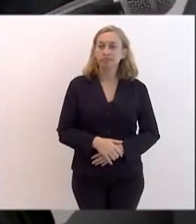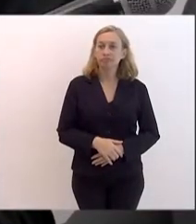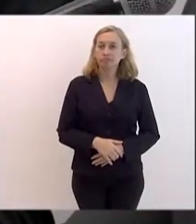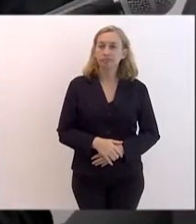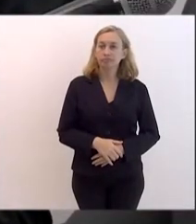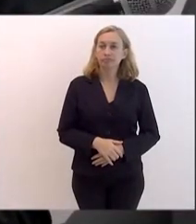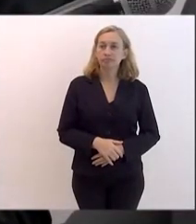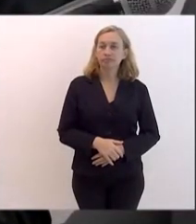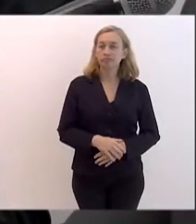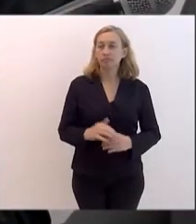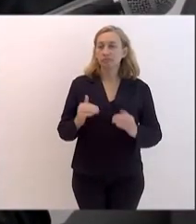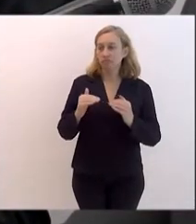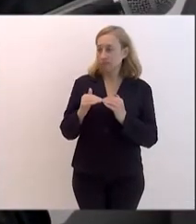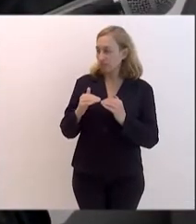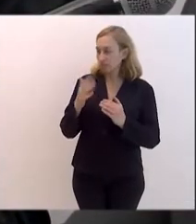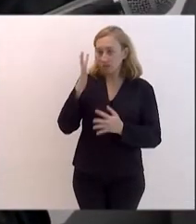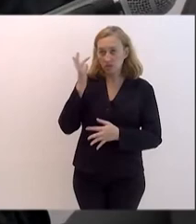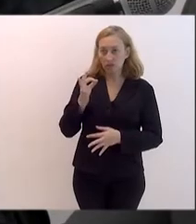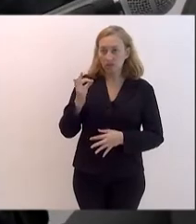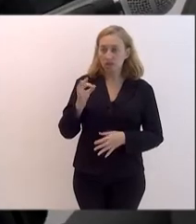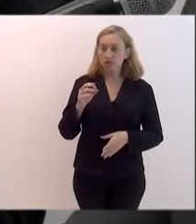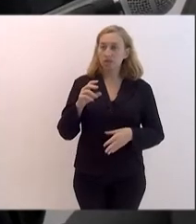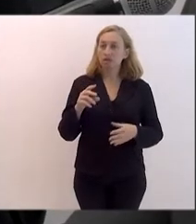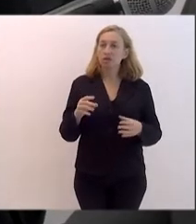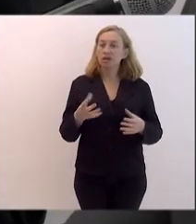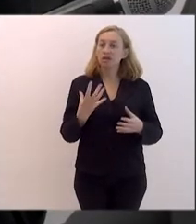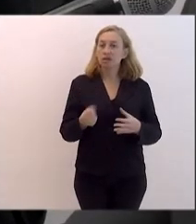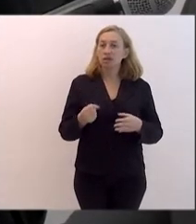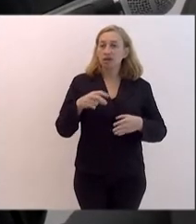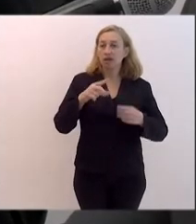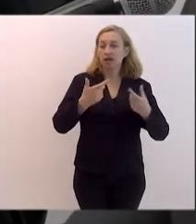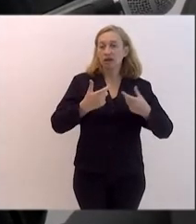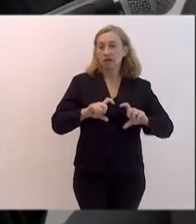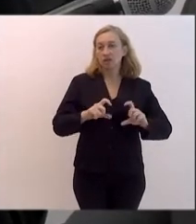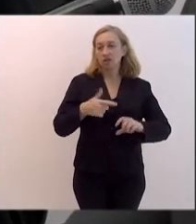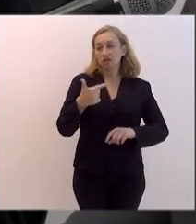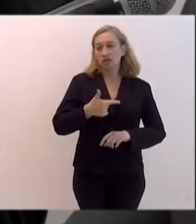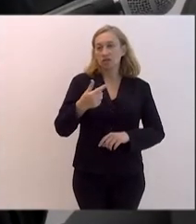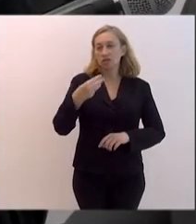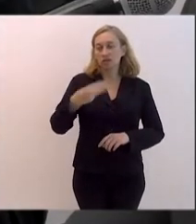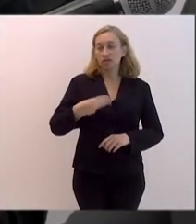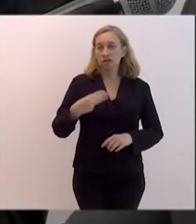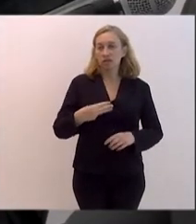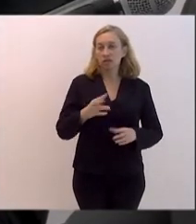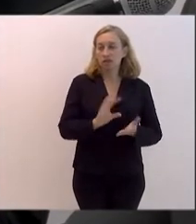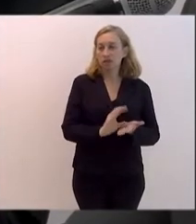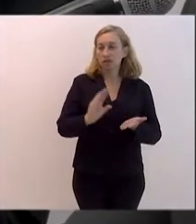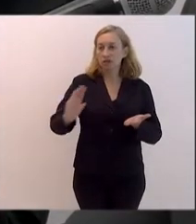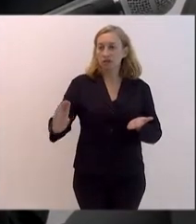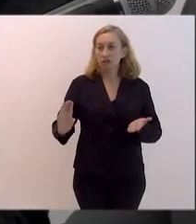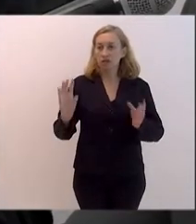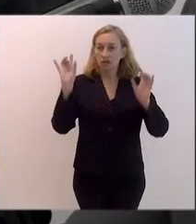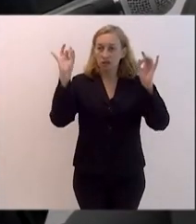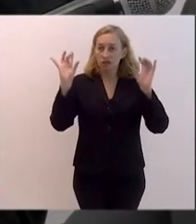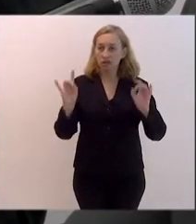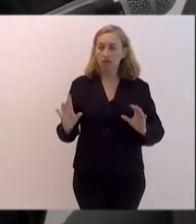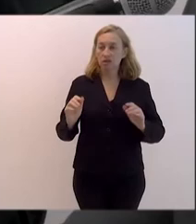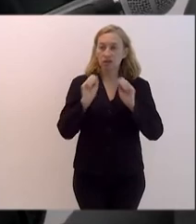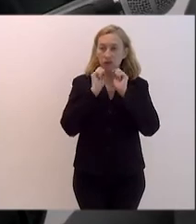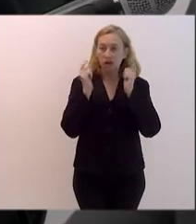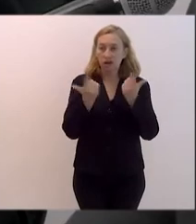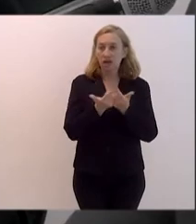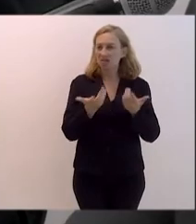todos concordam. Supressão do artigo 2º e 3º. Por conta de... Sugere a transferência de recursos do Fundo Especial da Assembleia Legislativa. Eu